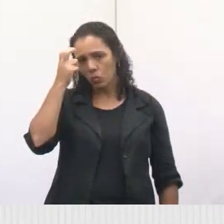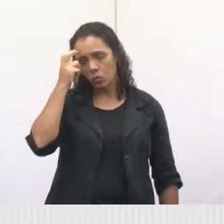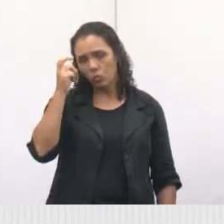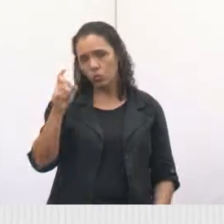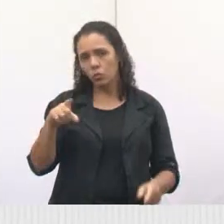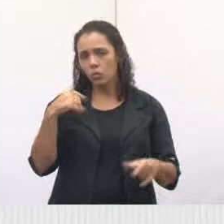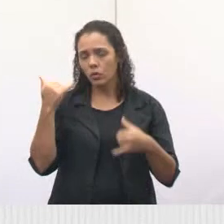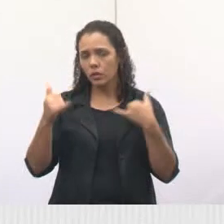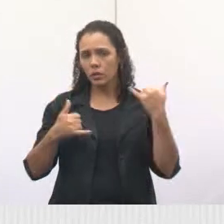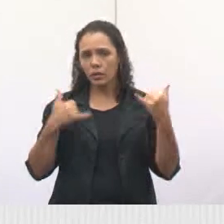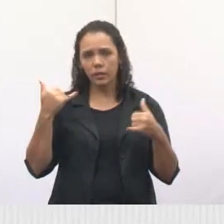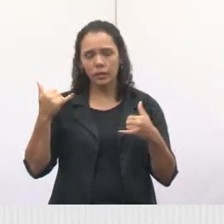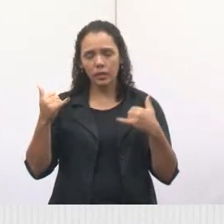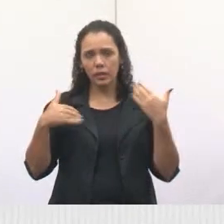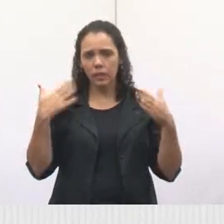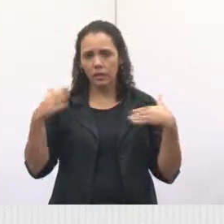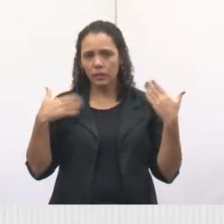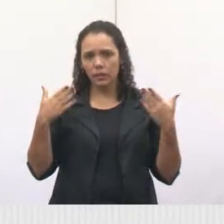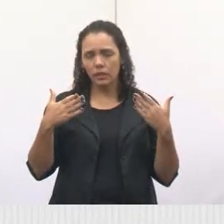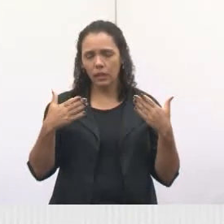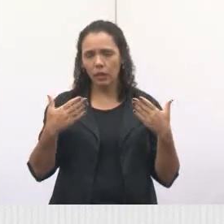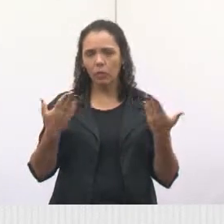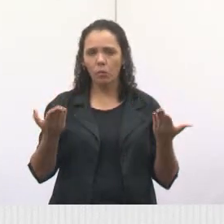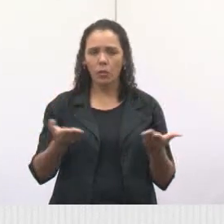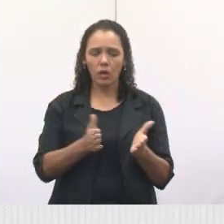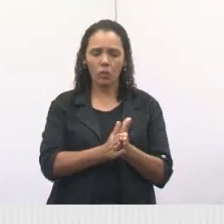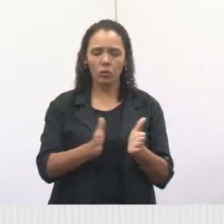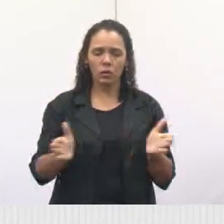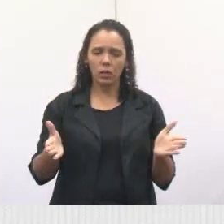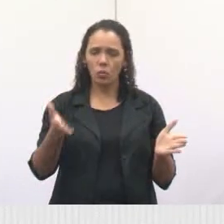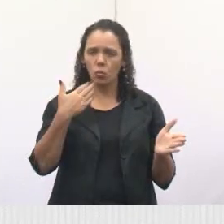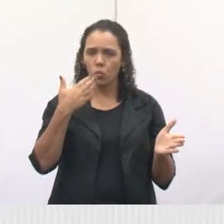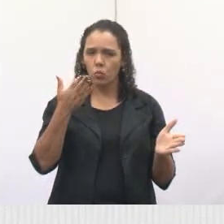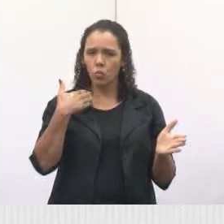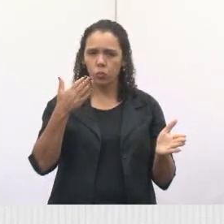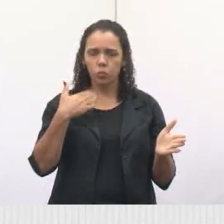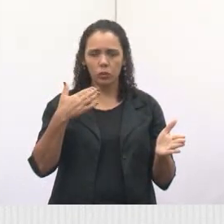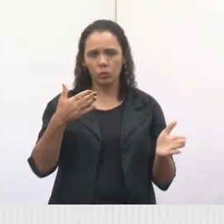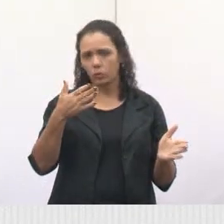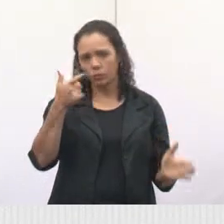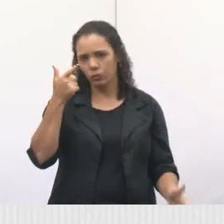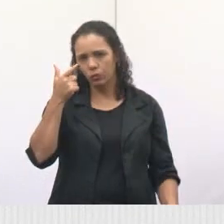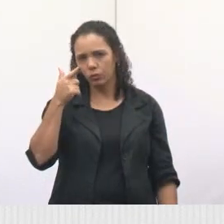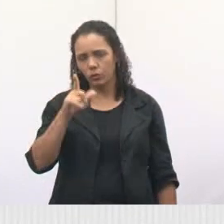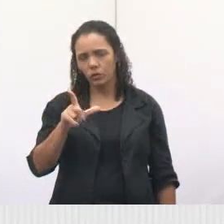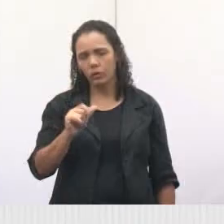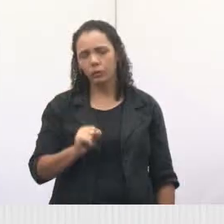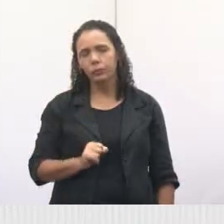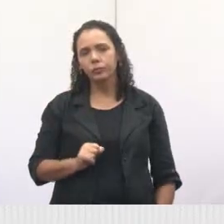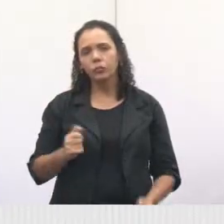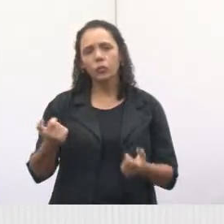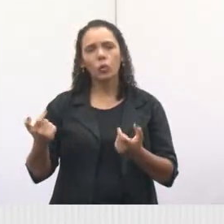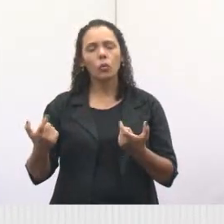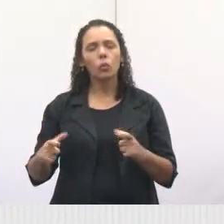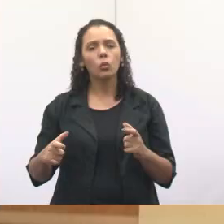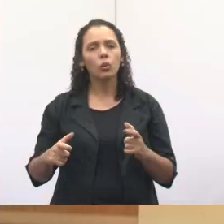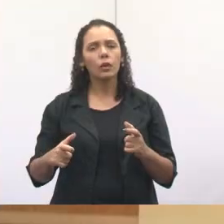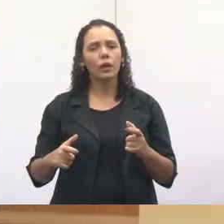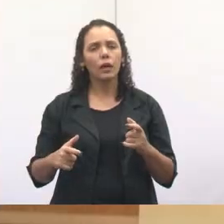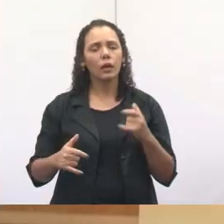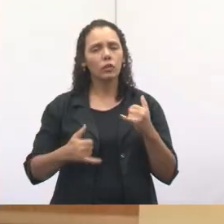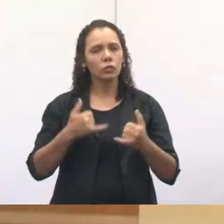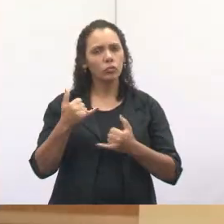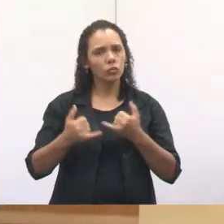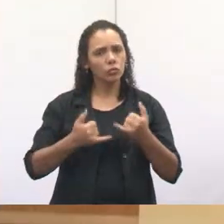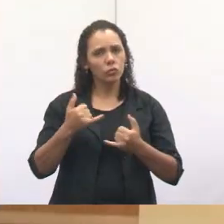nesse calorão que está, ninguém aguenta, né? O salão de jogos já não comporta o número crescente de